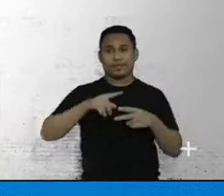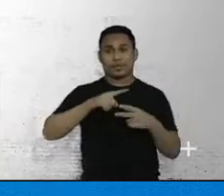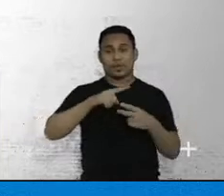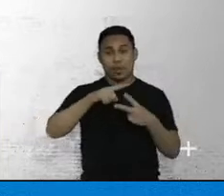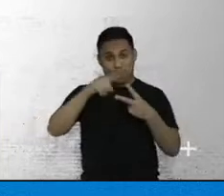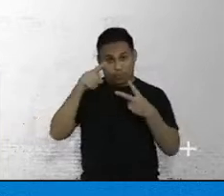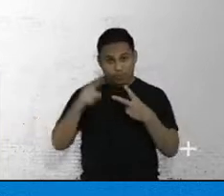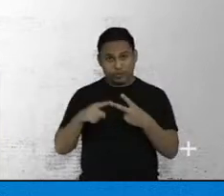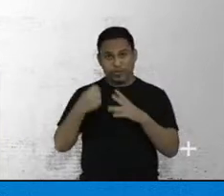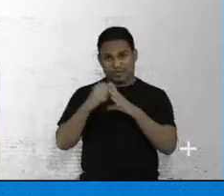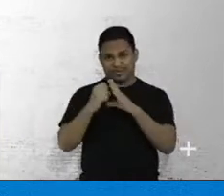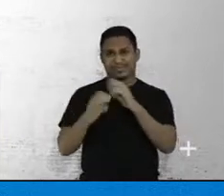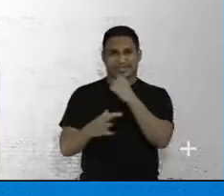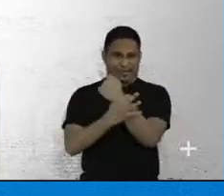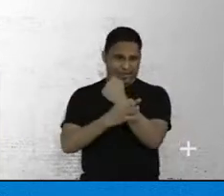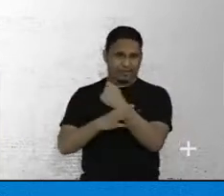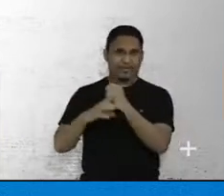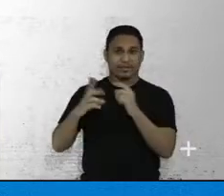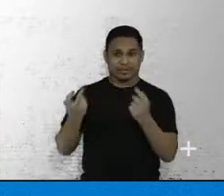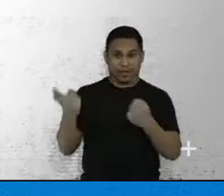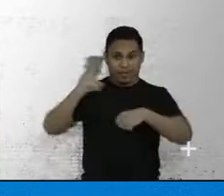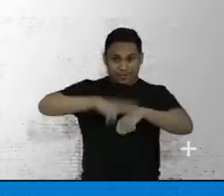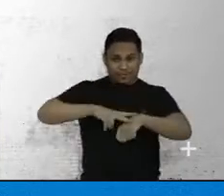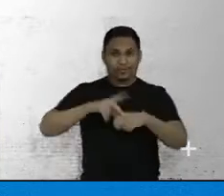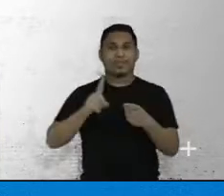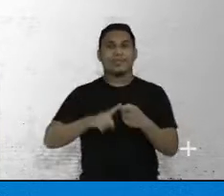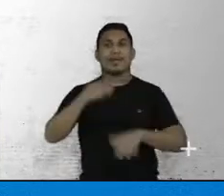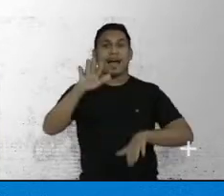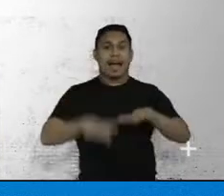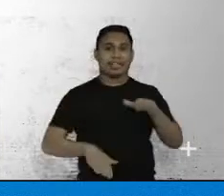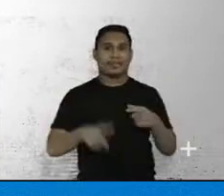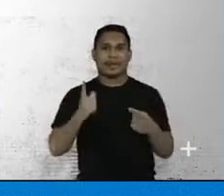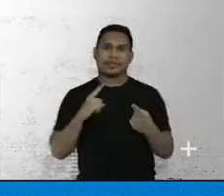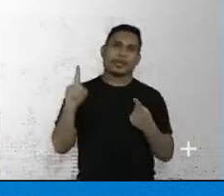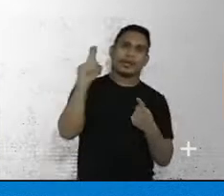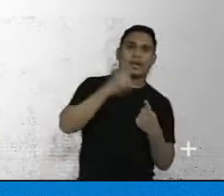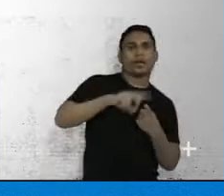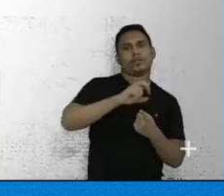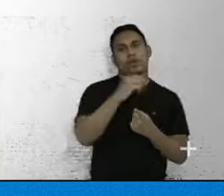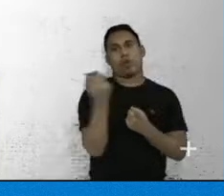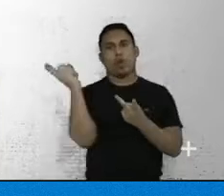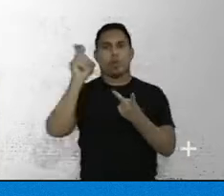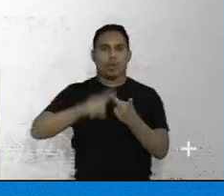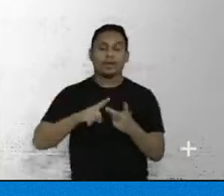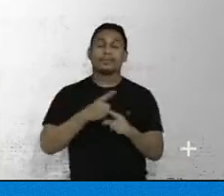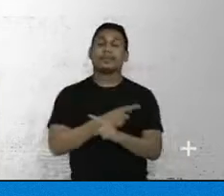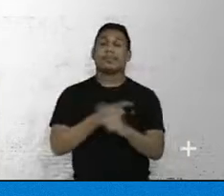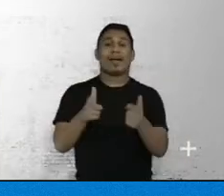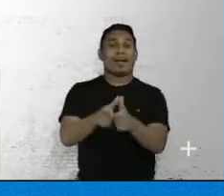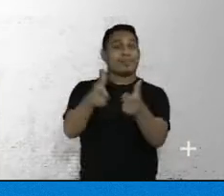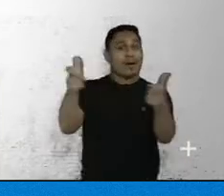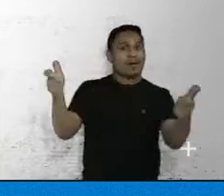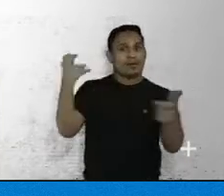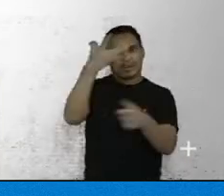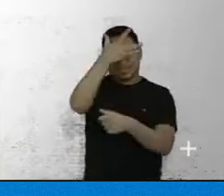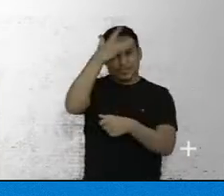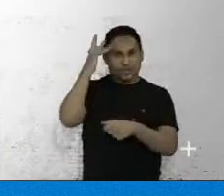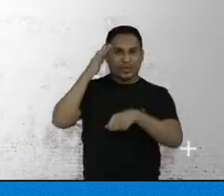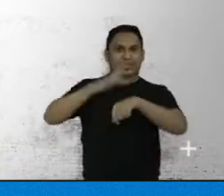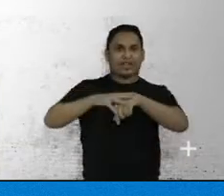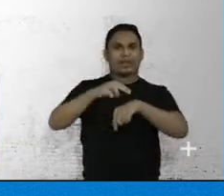tempo, às vezes eu só tenho um ou outro, mas o mais comum na doença de Hashimoto é que a gente tenha